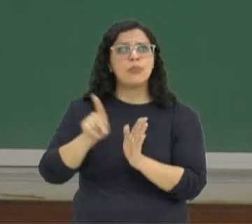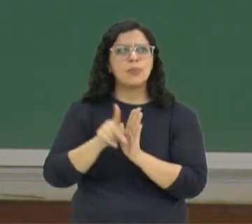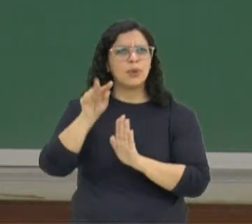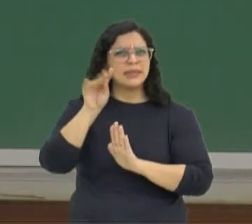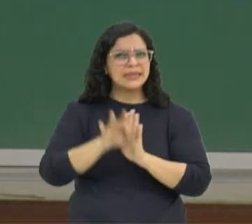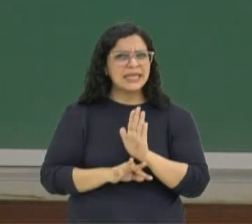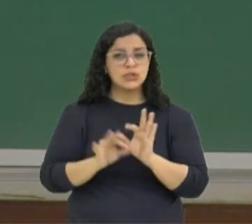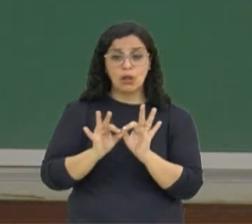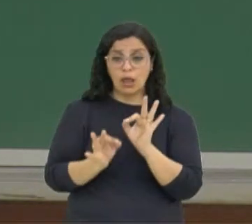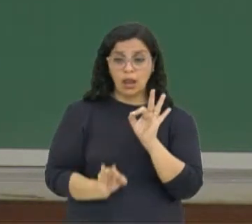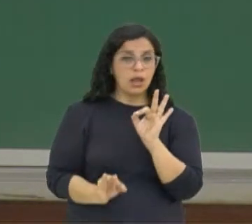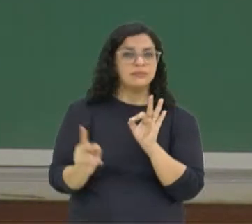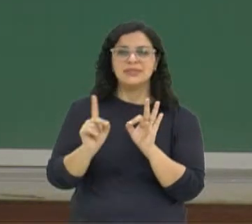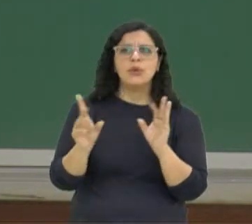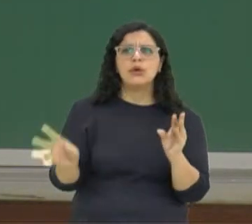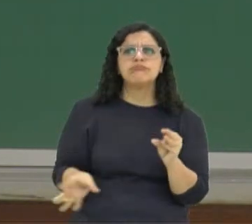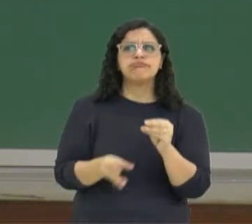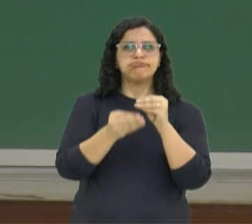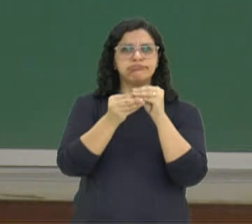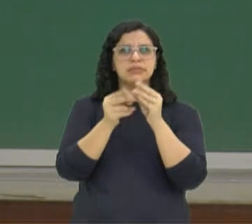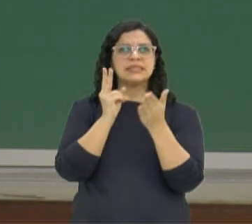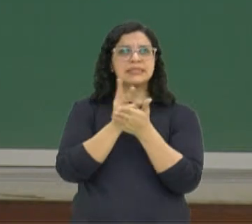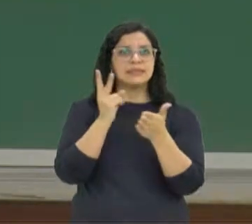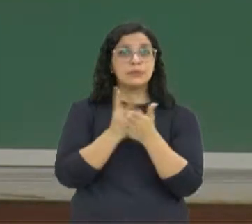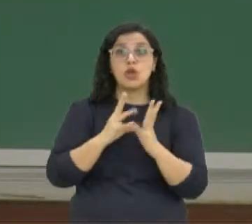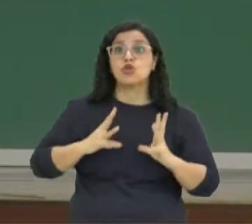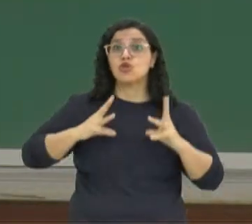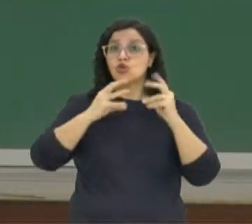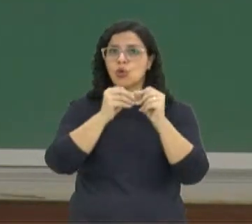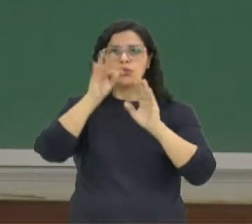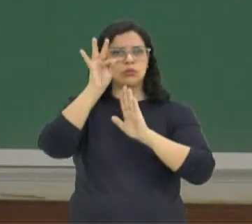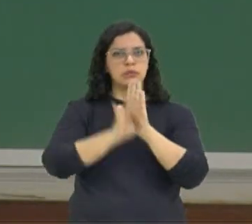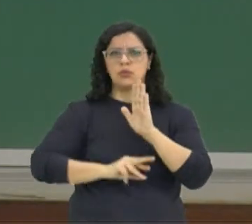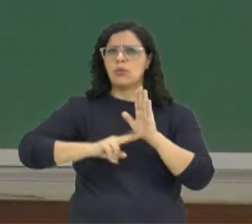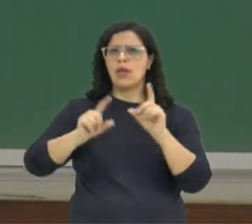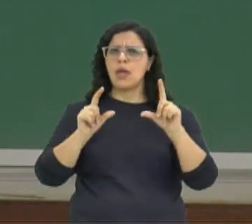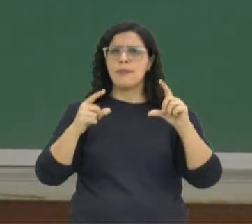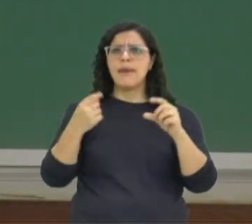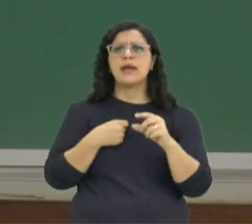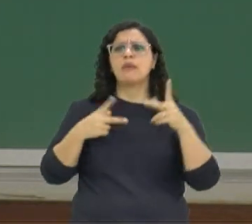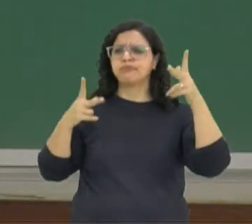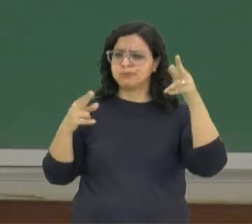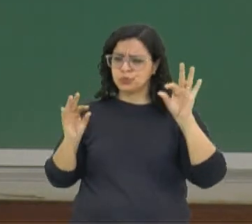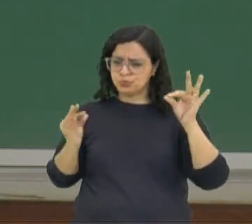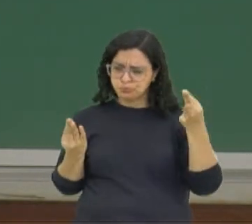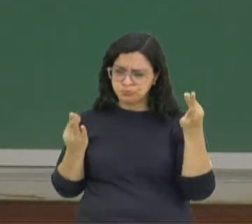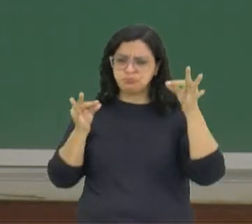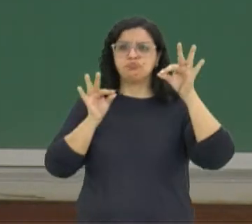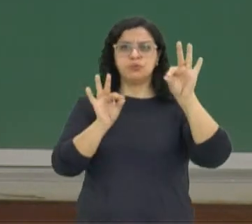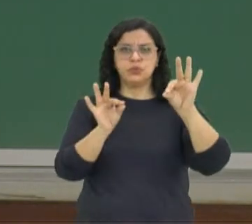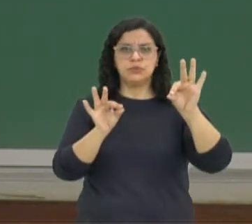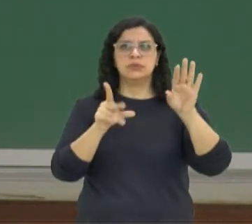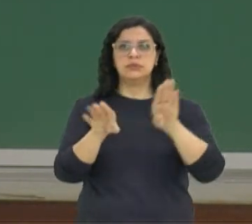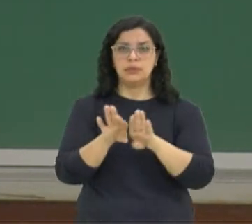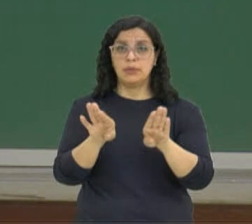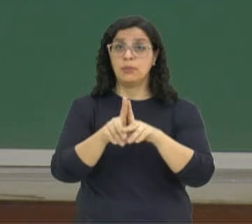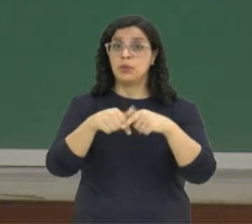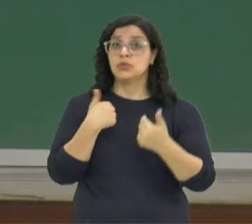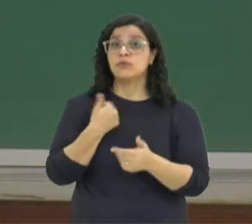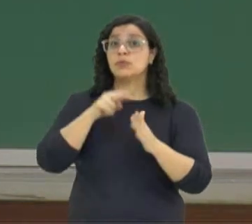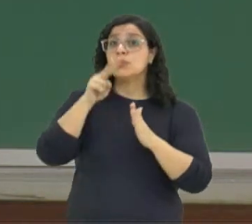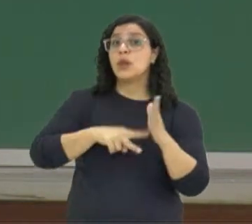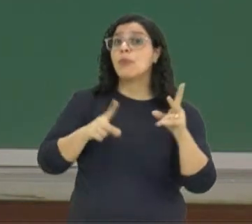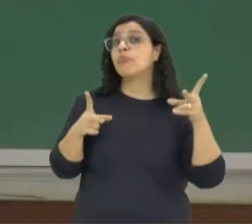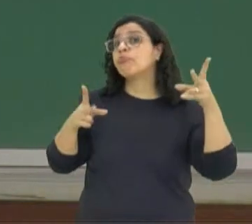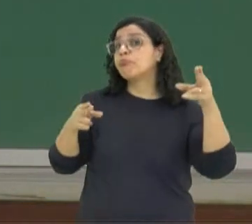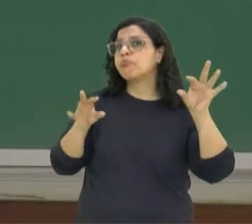textos longos, né? Ele não vai trazer o texto na íntegra, ele sempre vai trazer um fragmento desse texto. Então, o que nós vamos ler é um